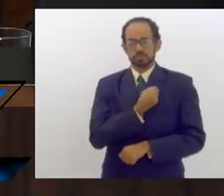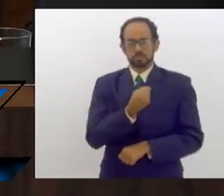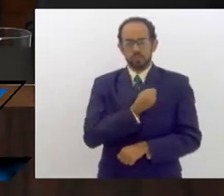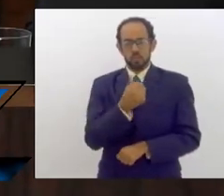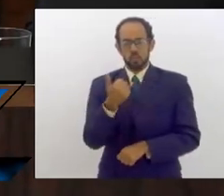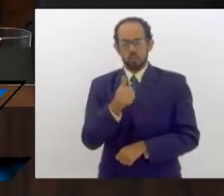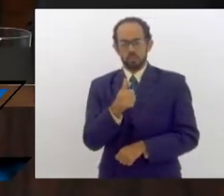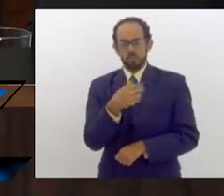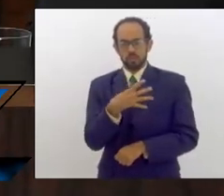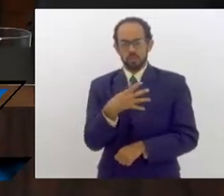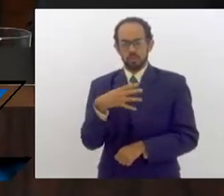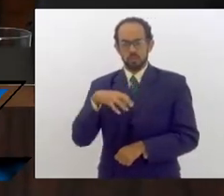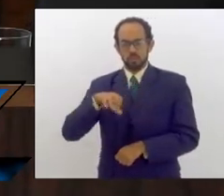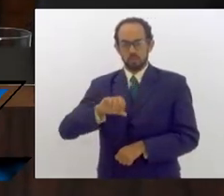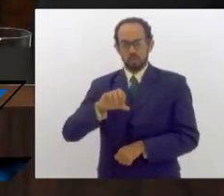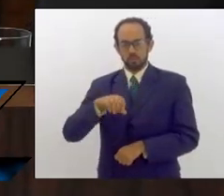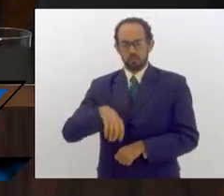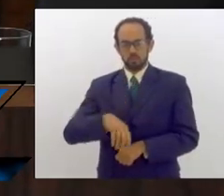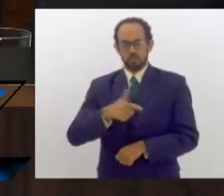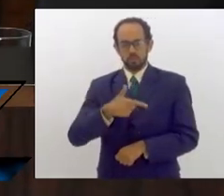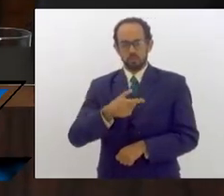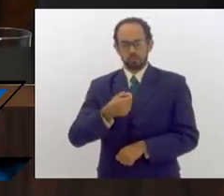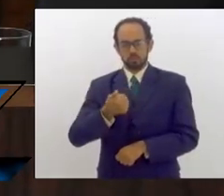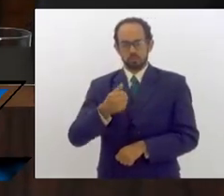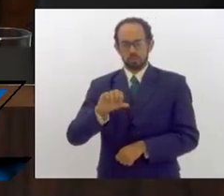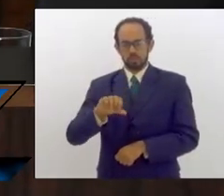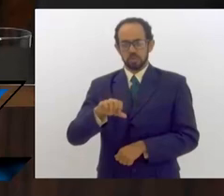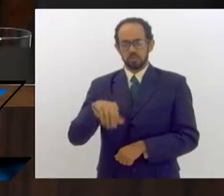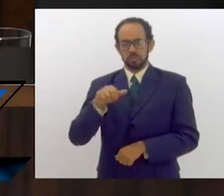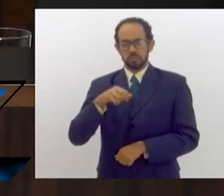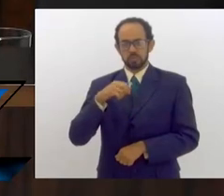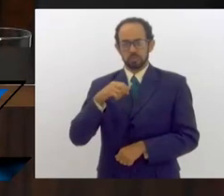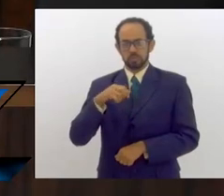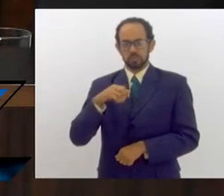1149/2019 de autoria do Deputado Renato cozzolino